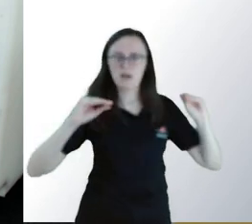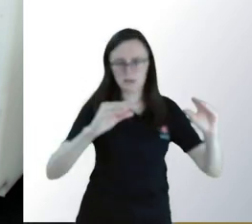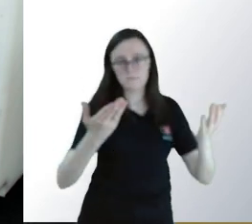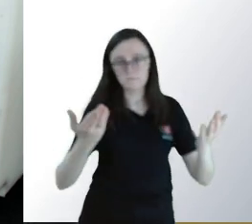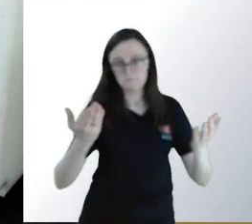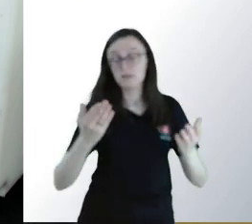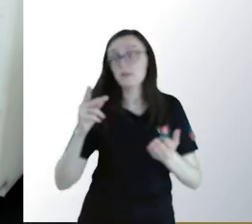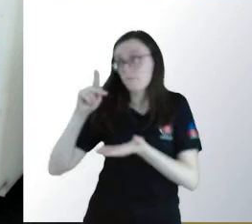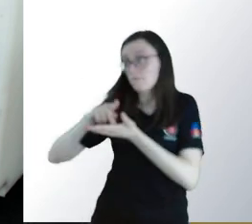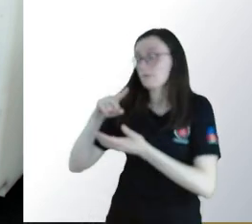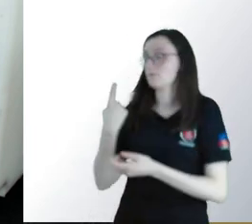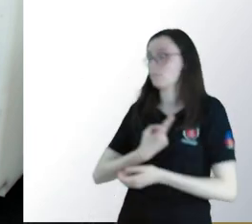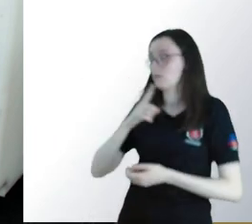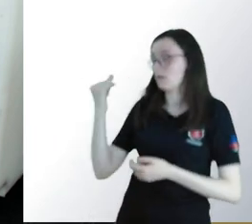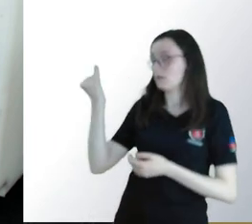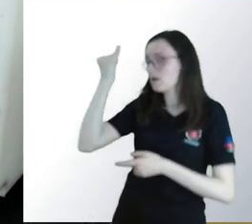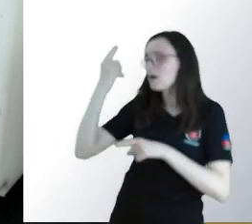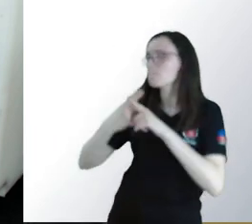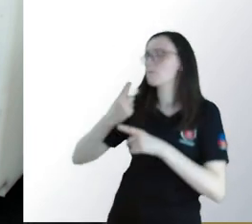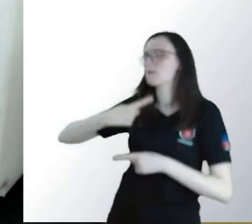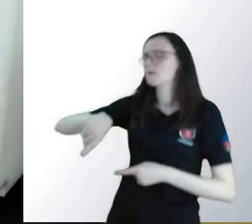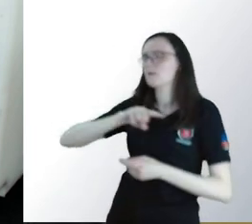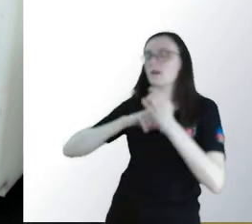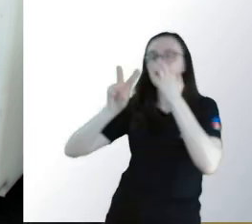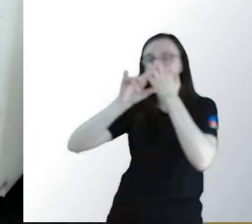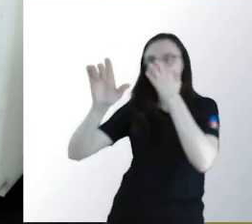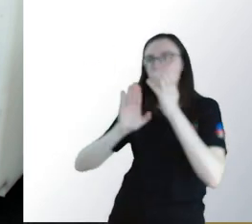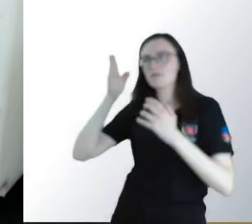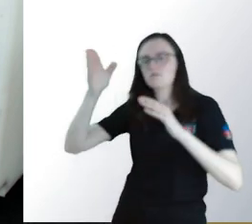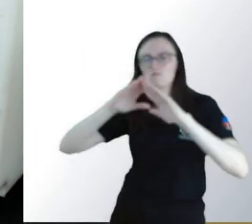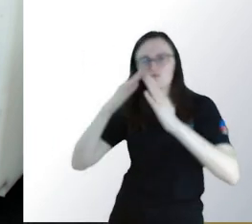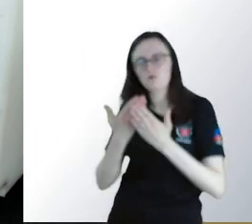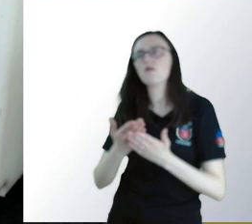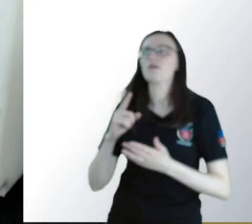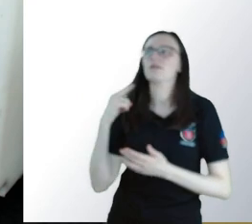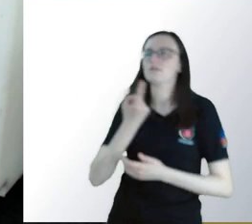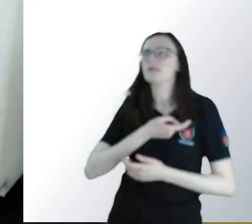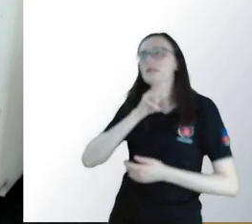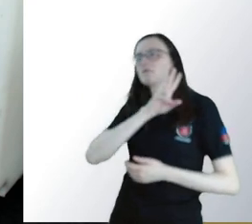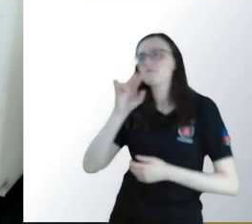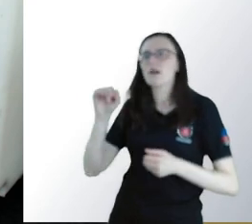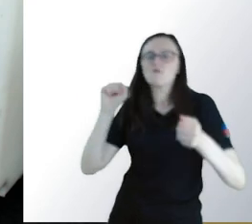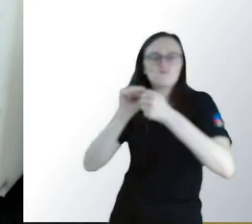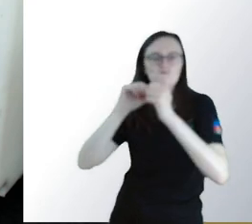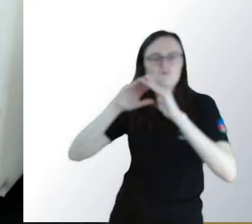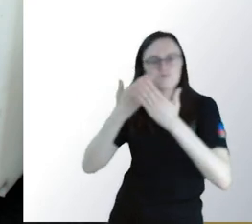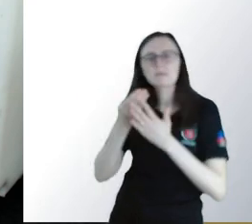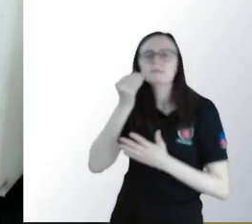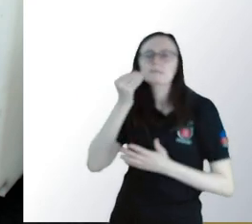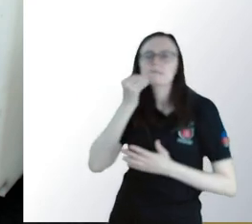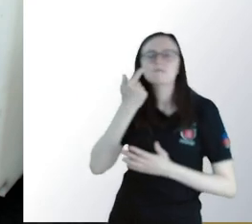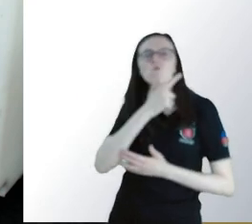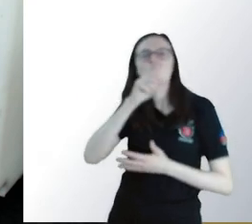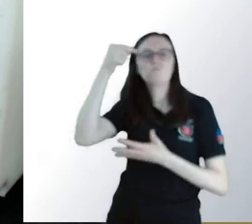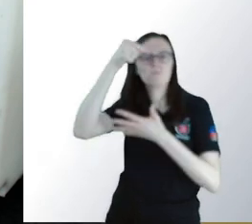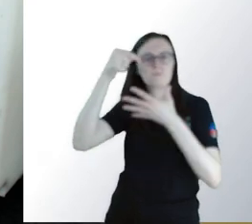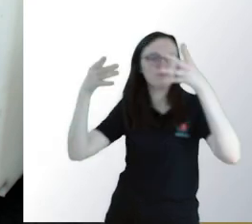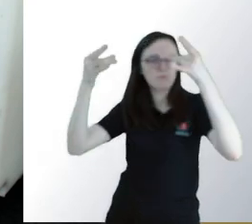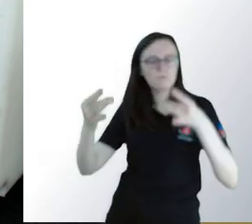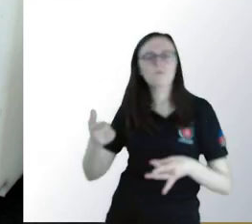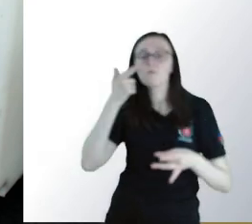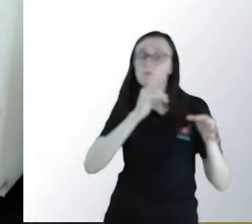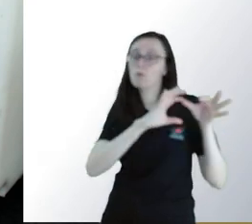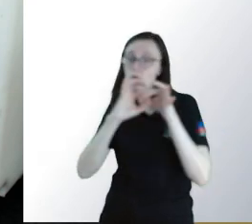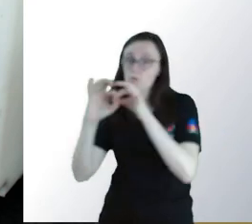bastante importante, por quê? Porque a gente vai ir até a escola, né? E vem buscar junto à escola esses elementos para